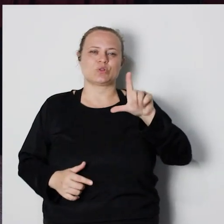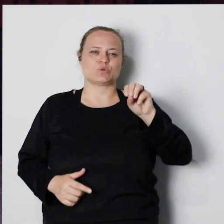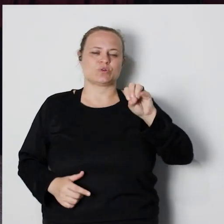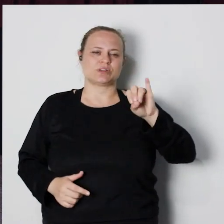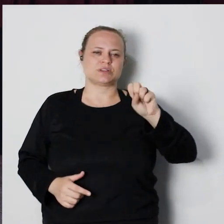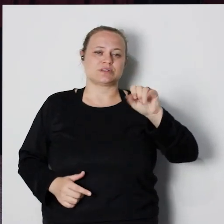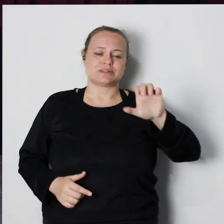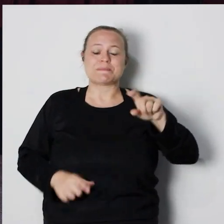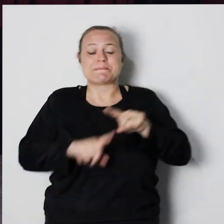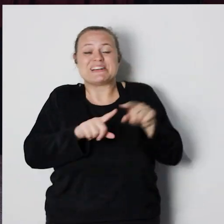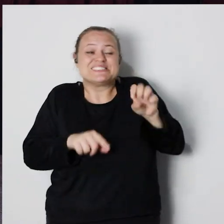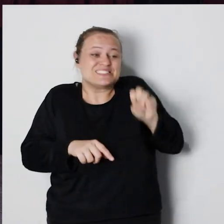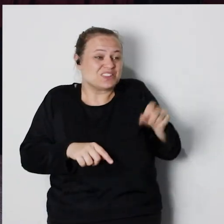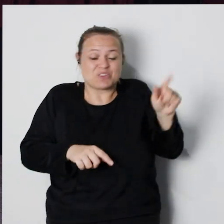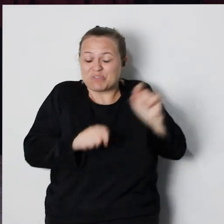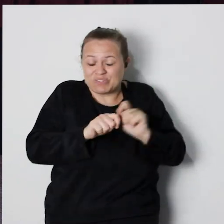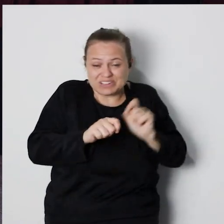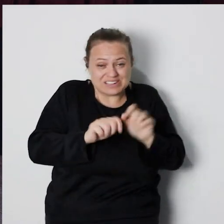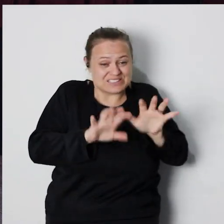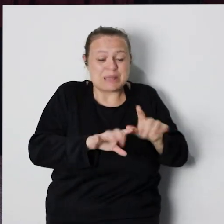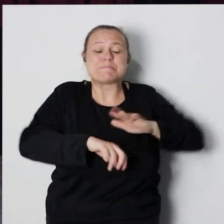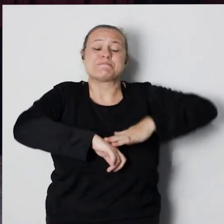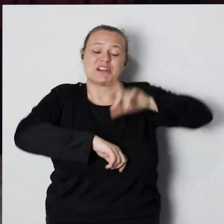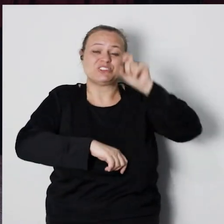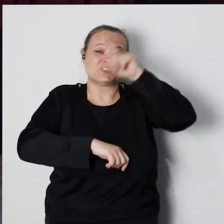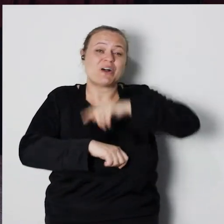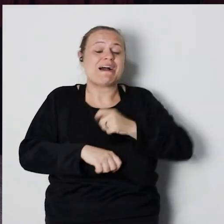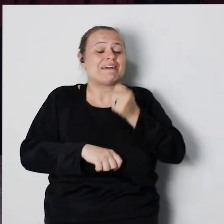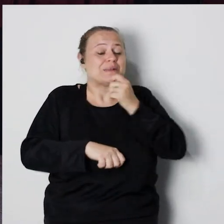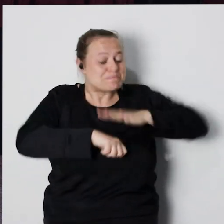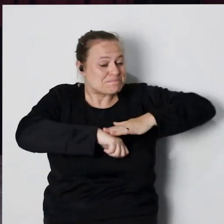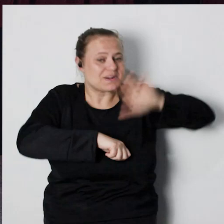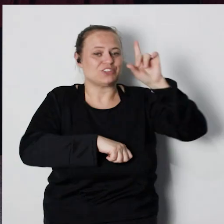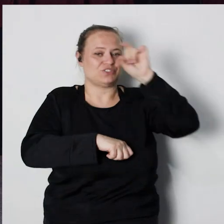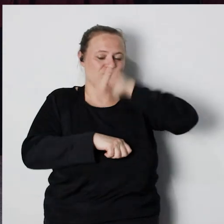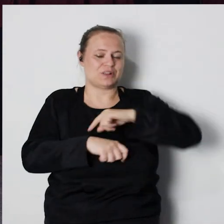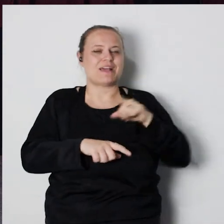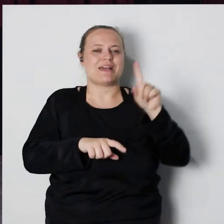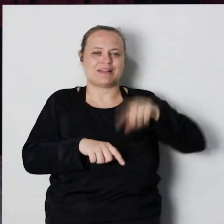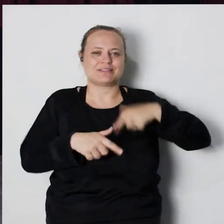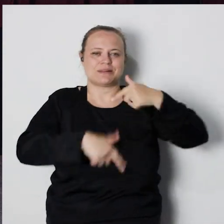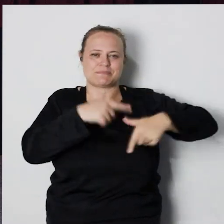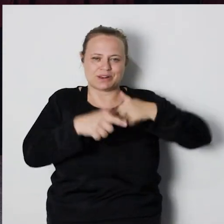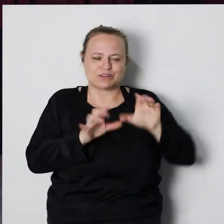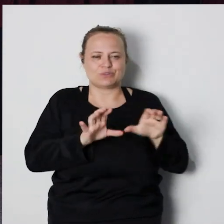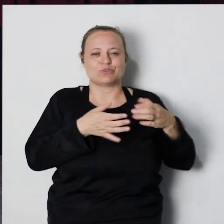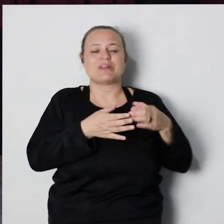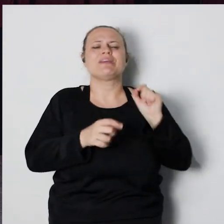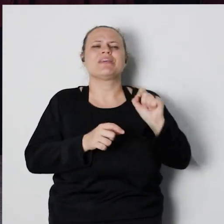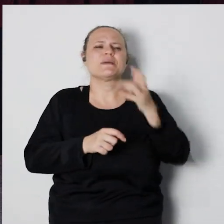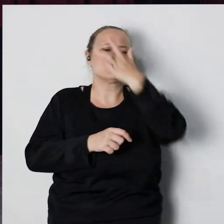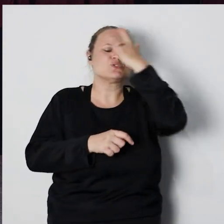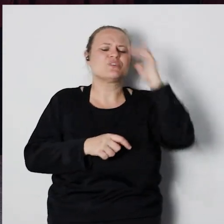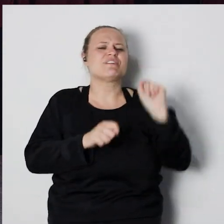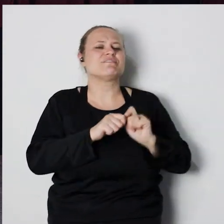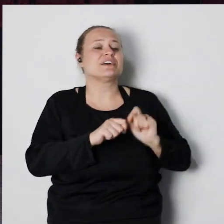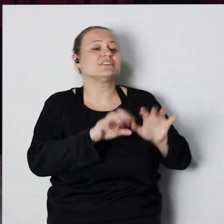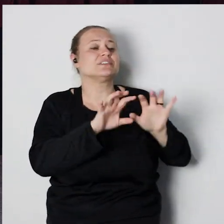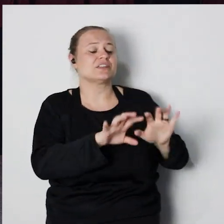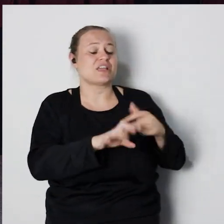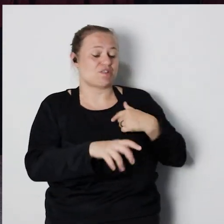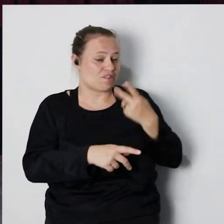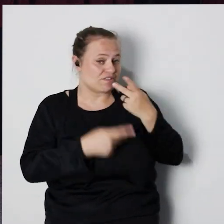para a reunião de conselho, é mais ou menos isso que a Heloísa está aqui dizendo, que também se não fizer isso vai ficar mais difícil